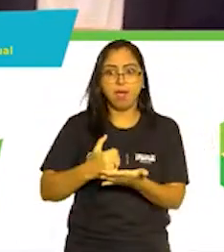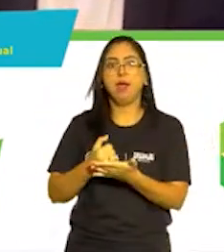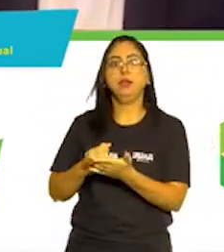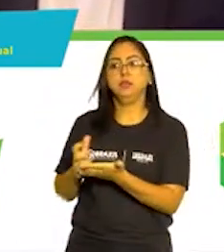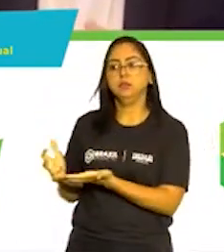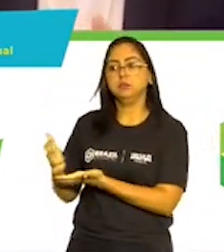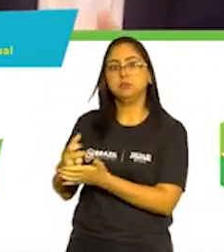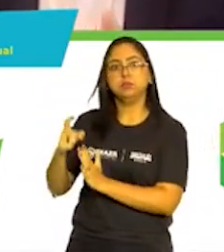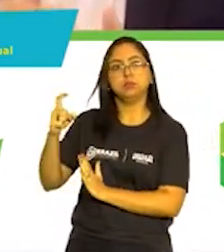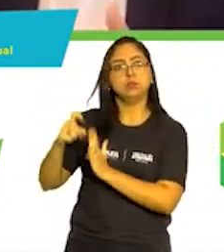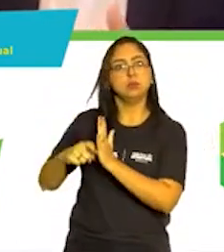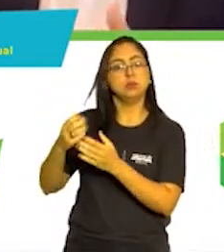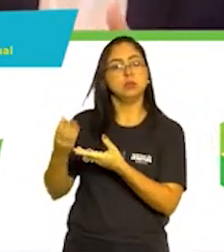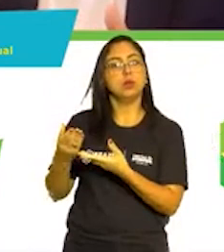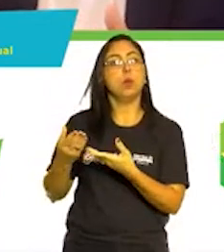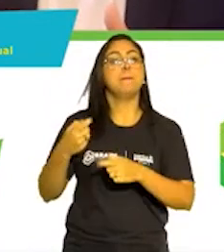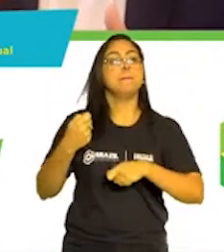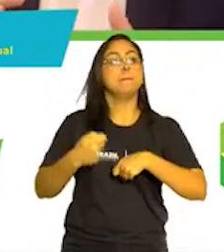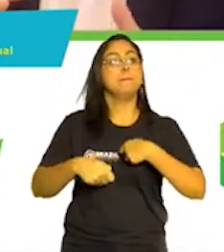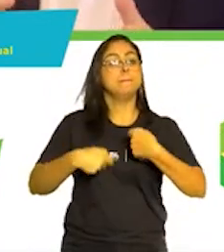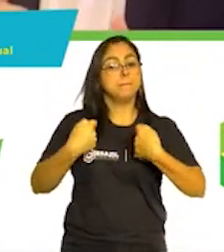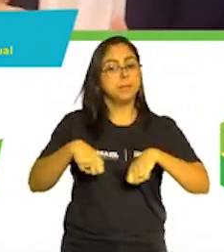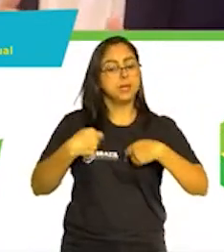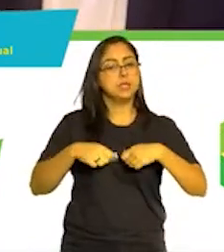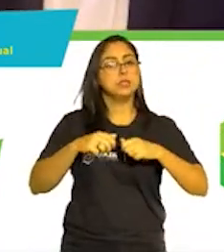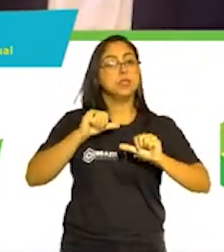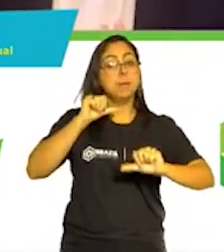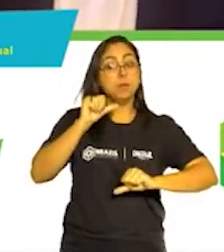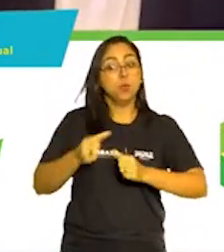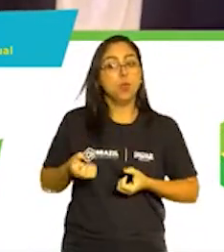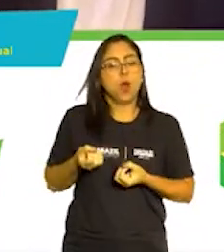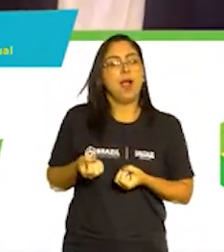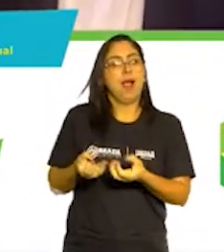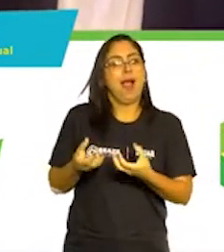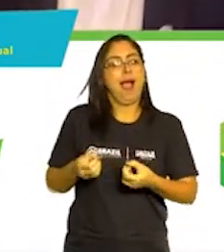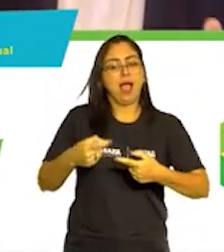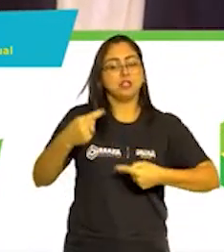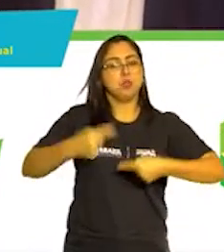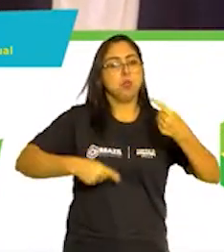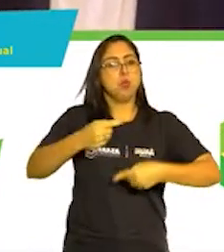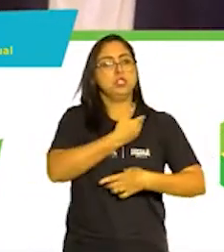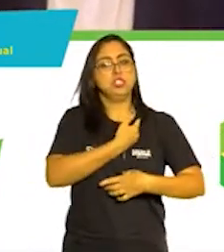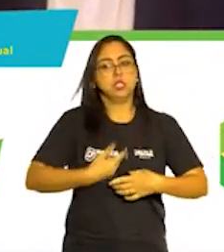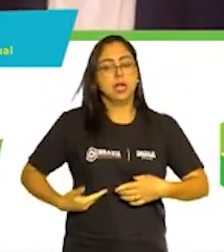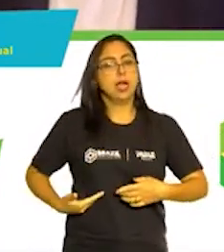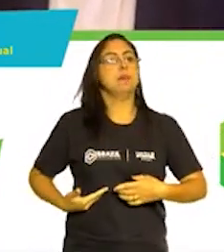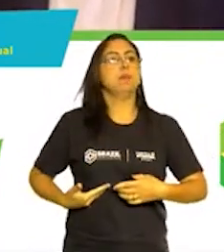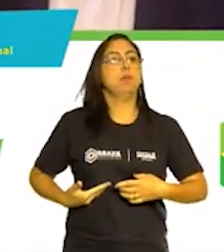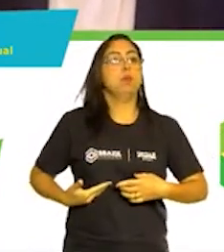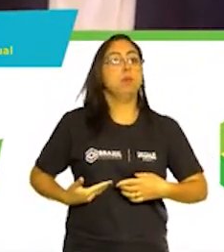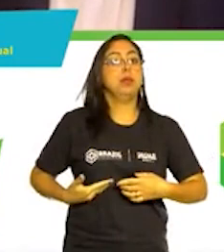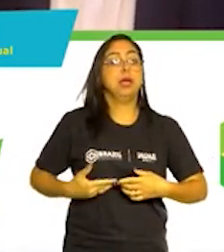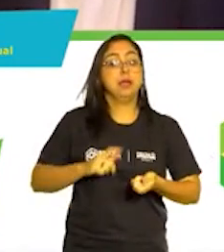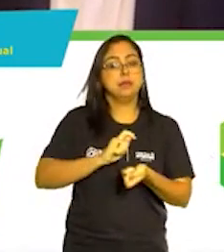mudar a composição do gasto sem aumentar o gasto, porque, novamente, para fazer esse ajuste de 400, 500 bilhões de reais que o Brasil terá